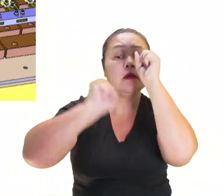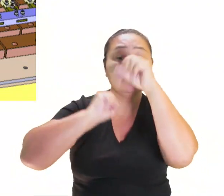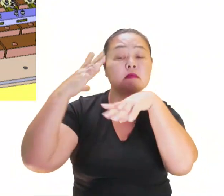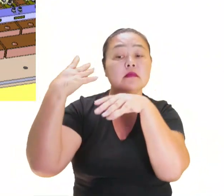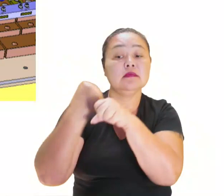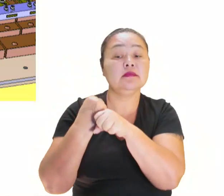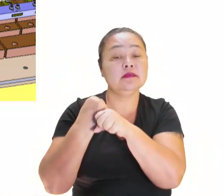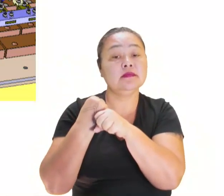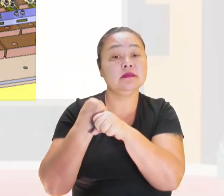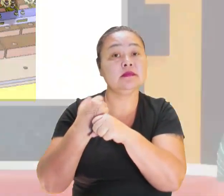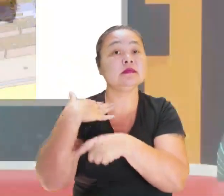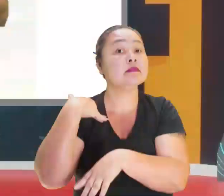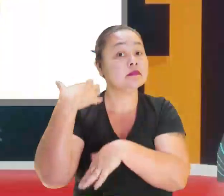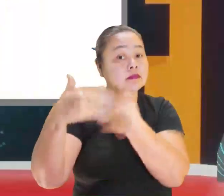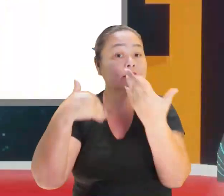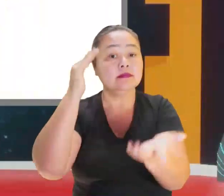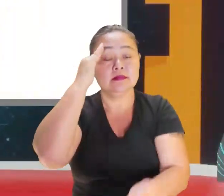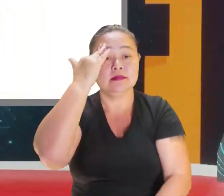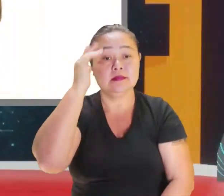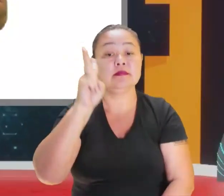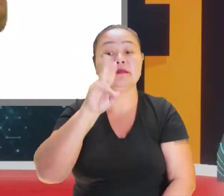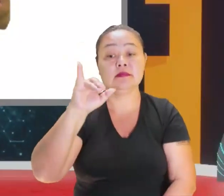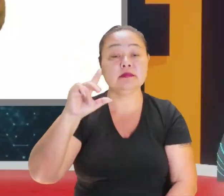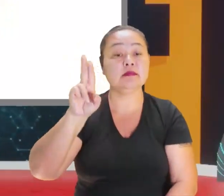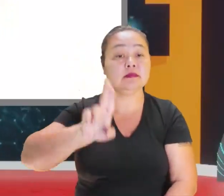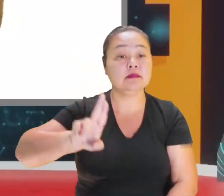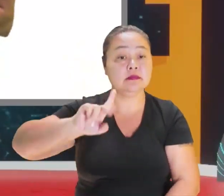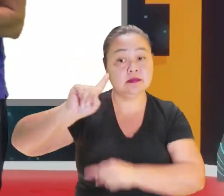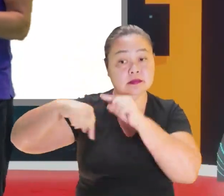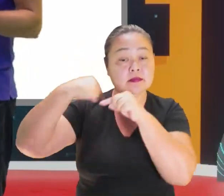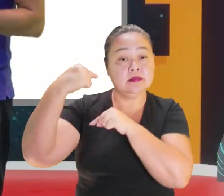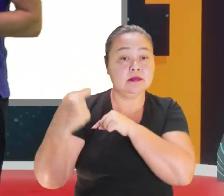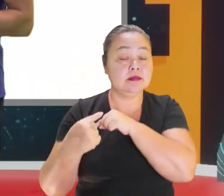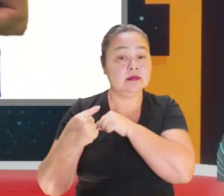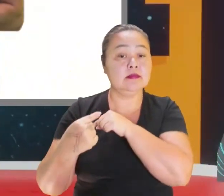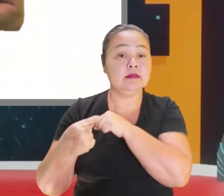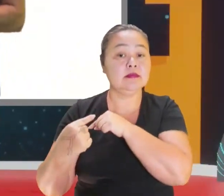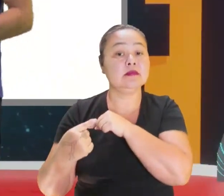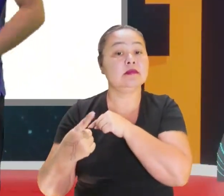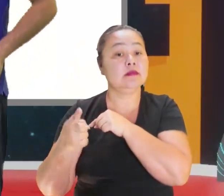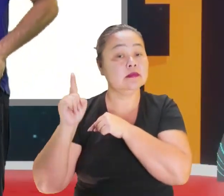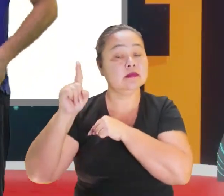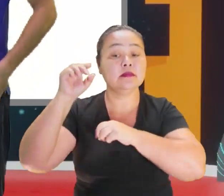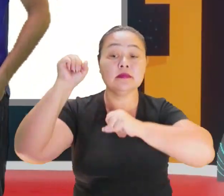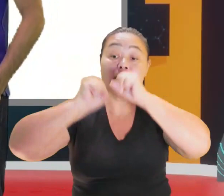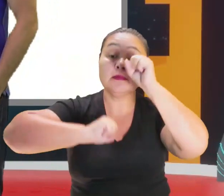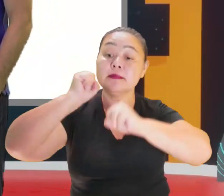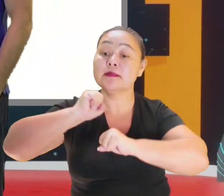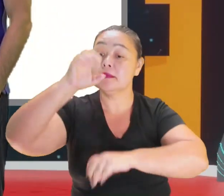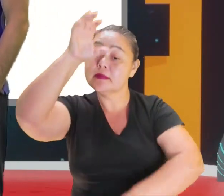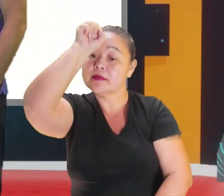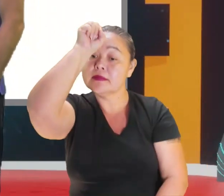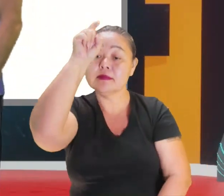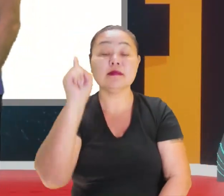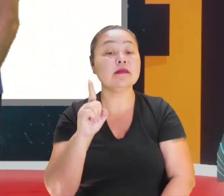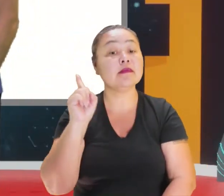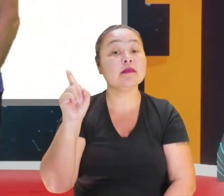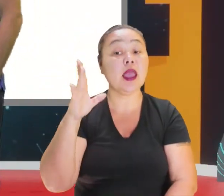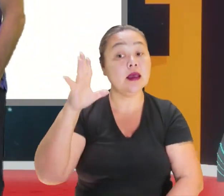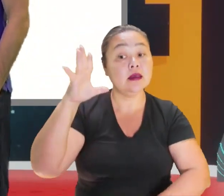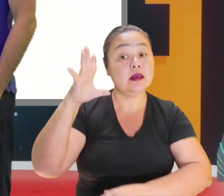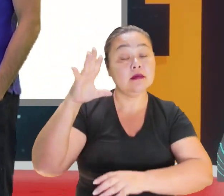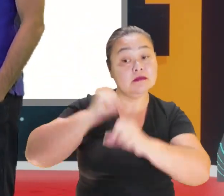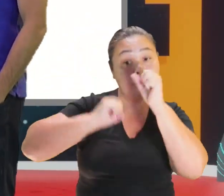vamos entendendo, porque a gente vai fazer uso nas aulas posteriores aí. Essa máquina de calcular é fácil, né? Então, eles vão dizer assim,